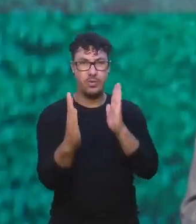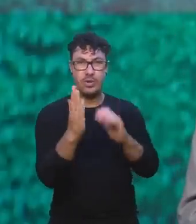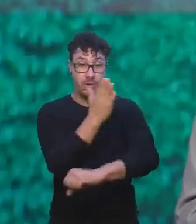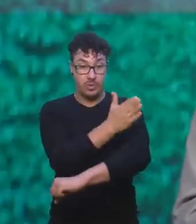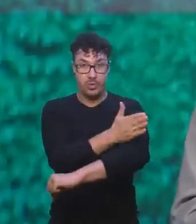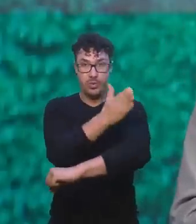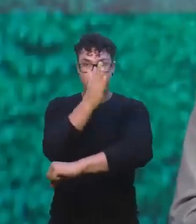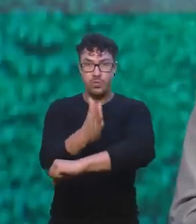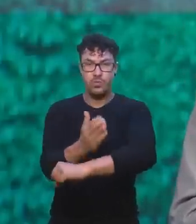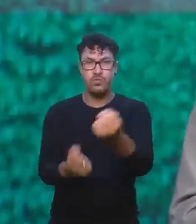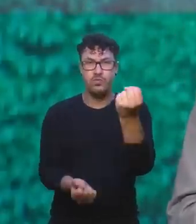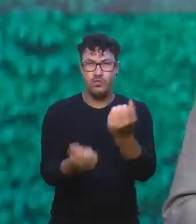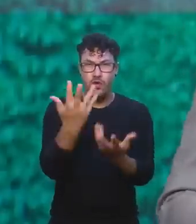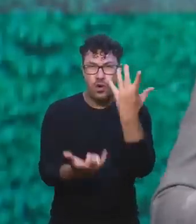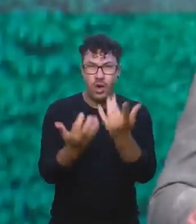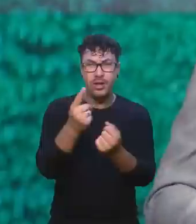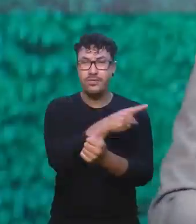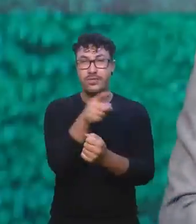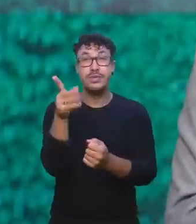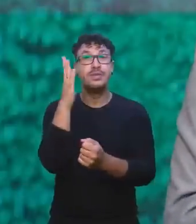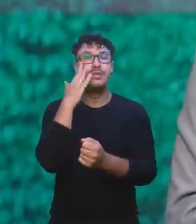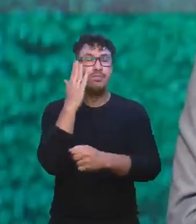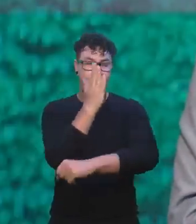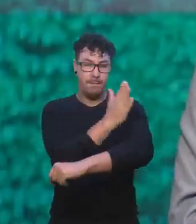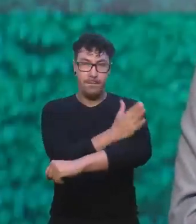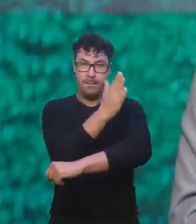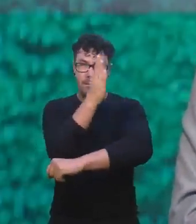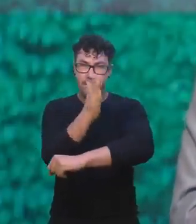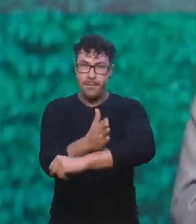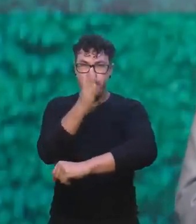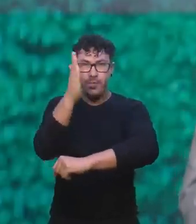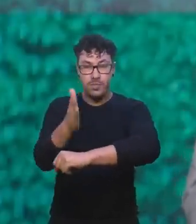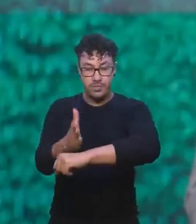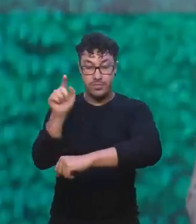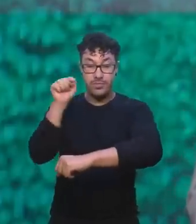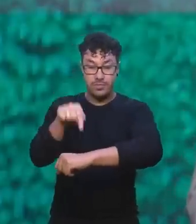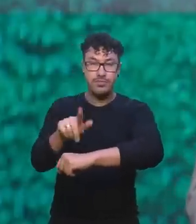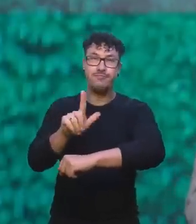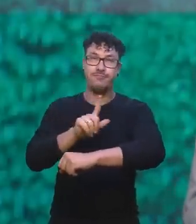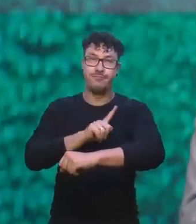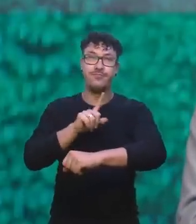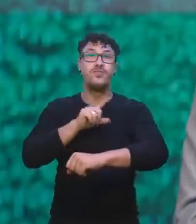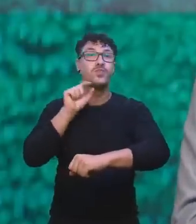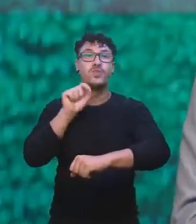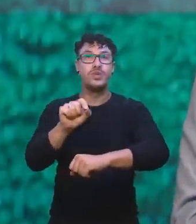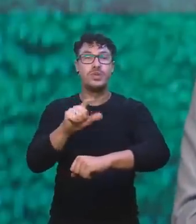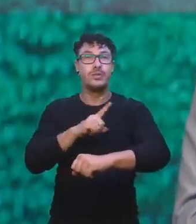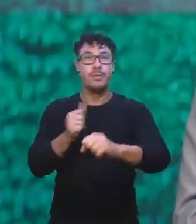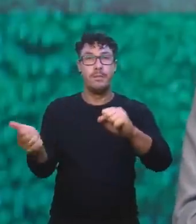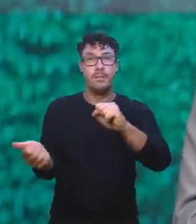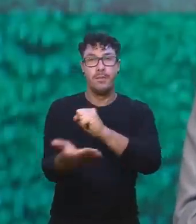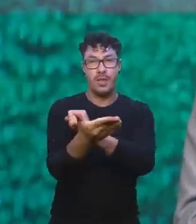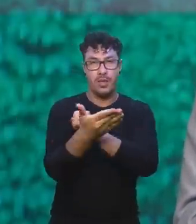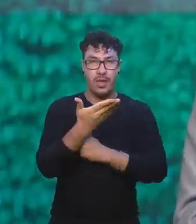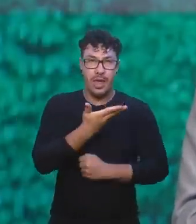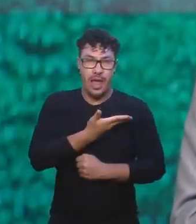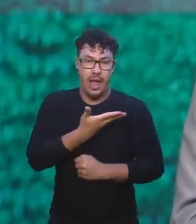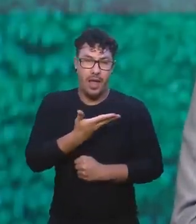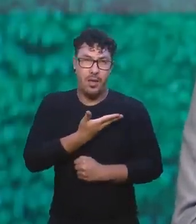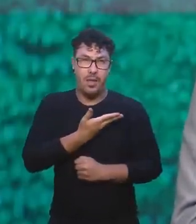Idade Média. Mas ele nos fala que haverá embustes, ciladas por mãos